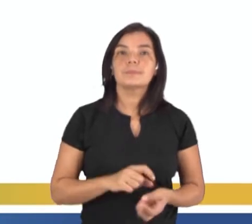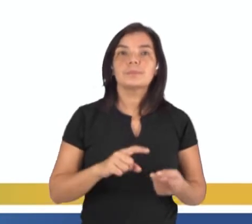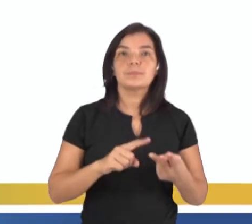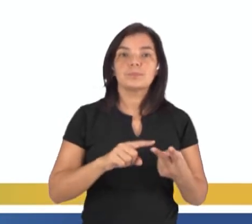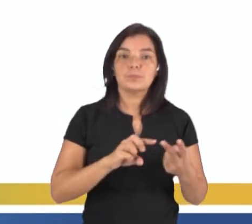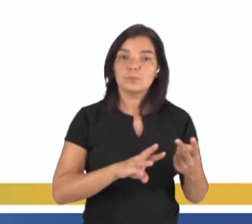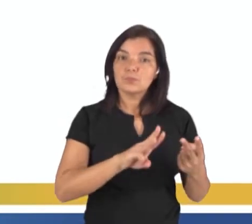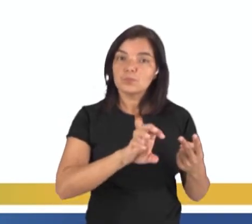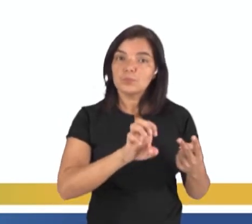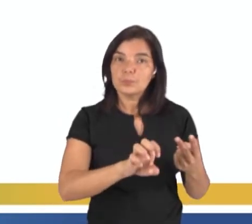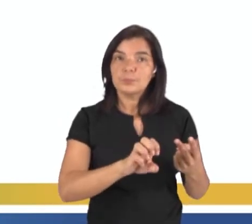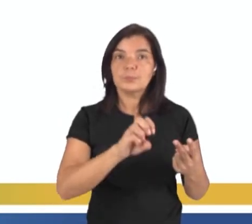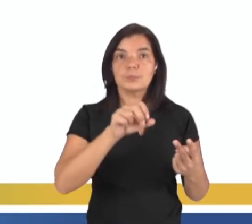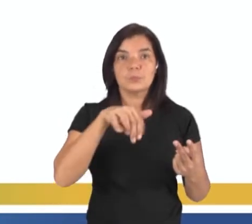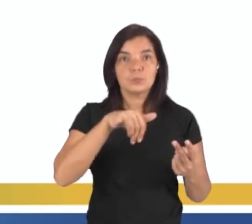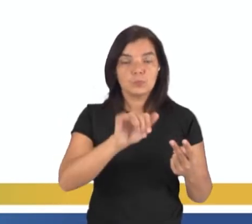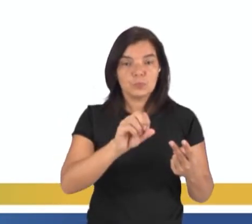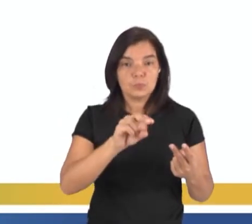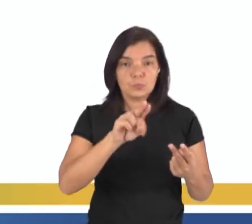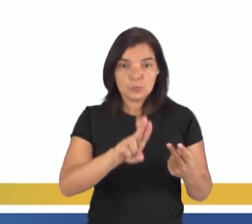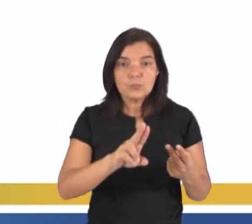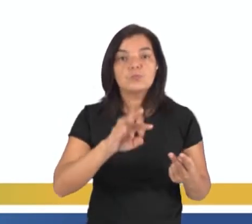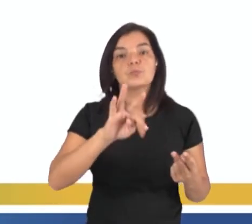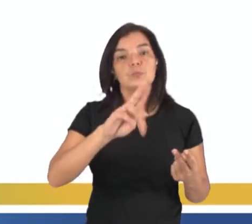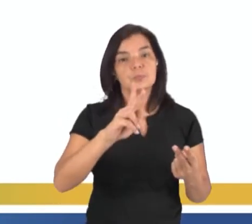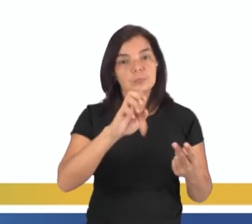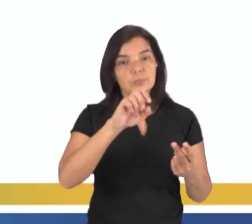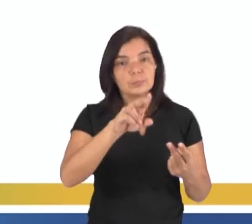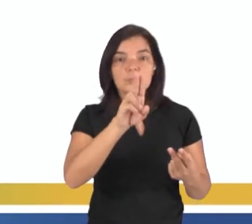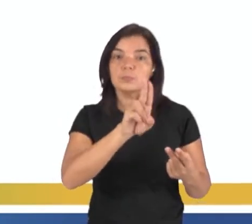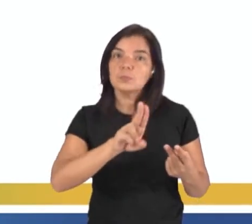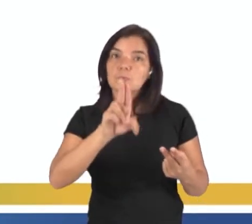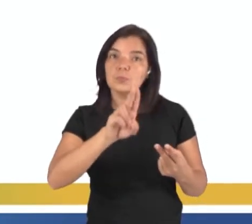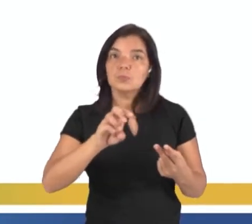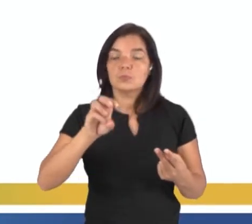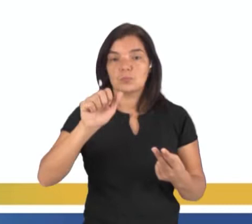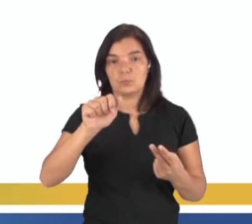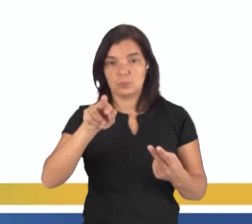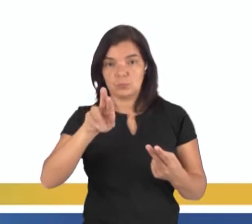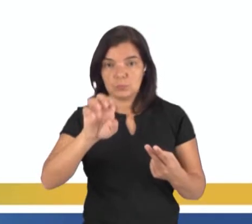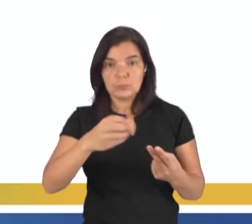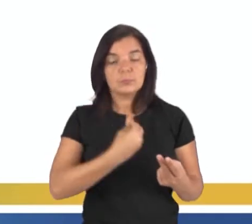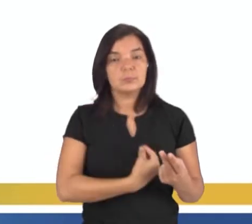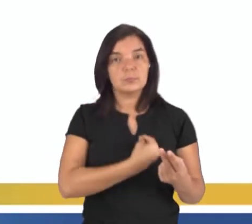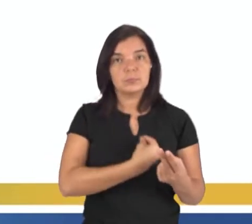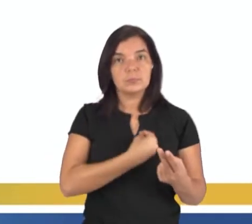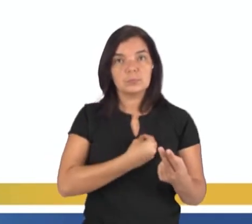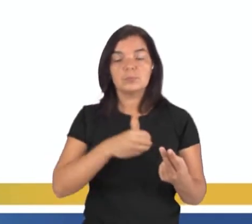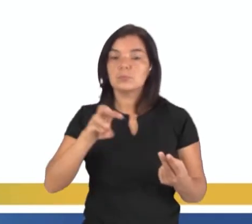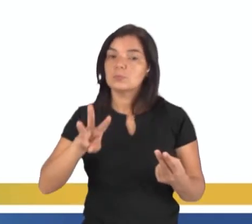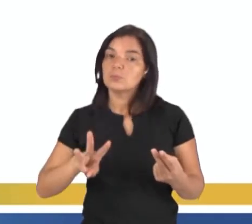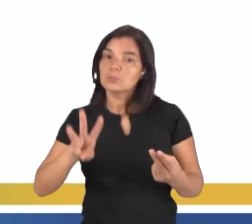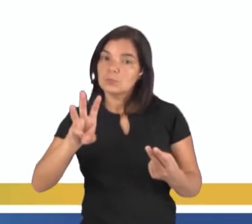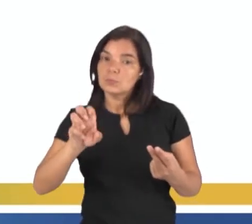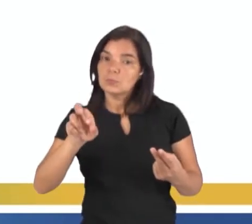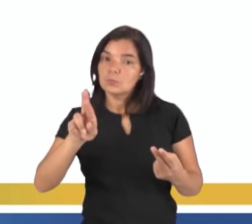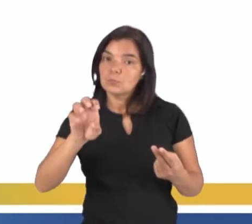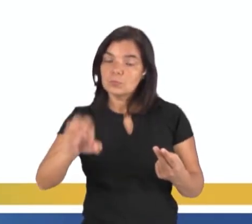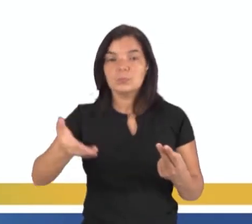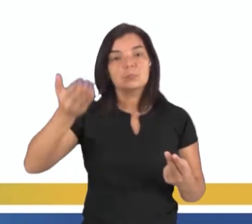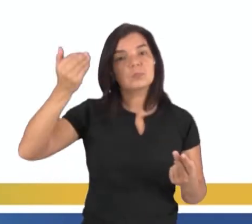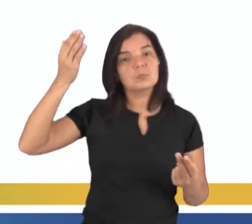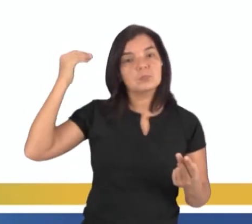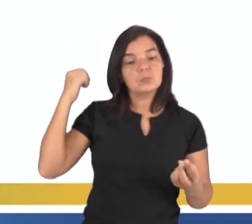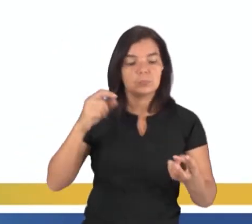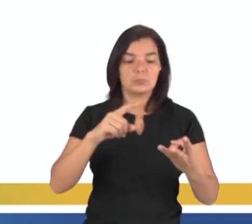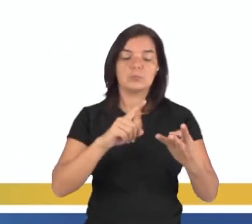Para we, you e they, a gente usa are como verbo to be no presente e were no passado.